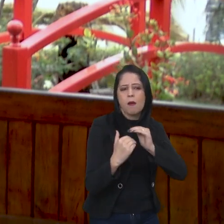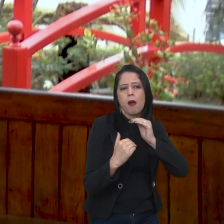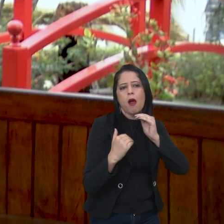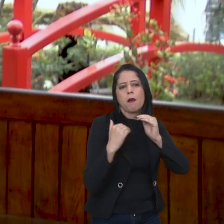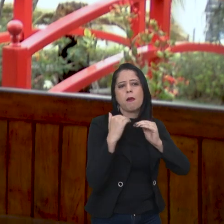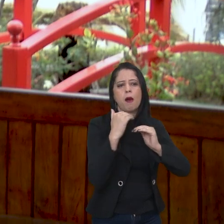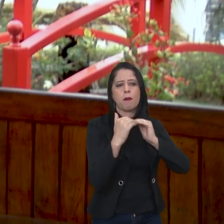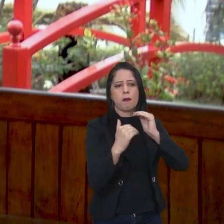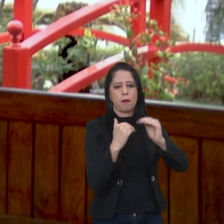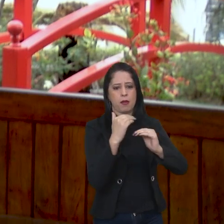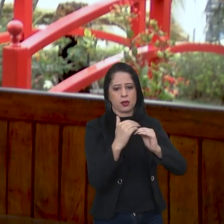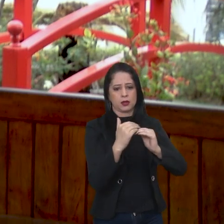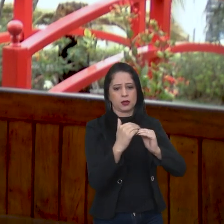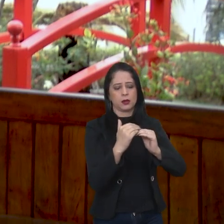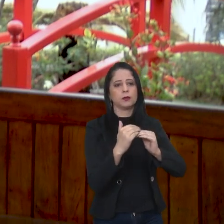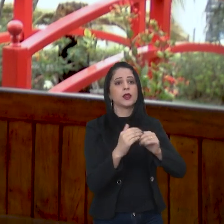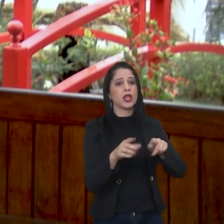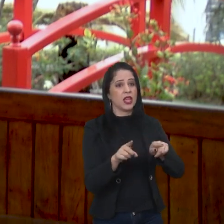a